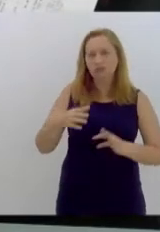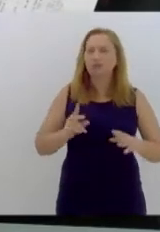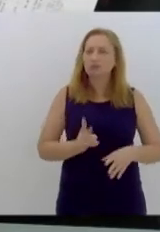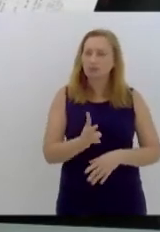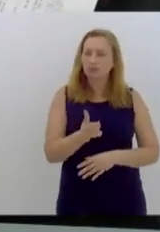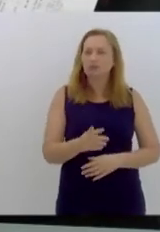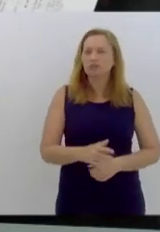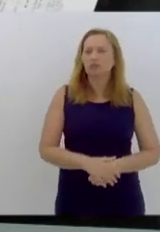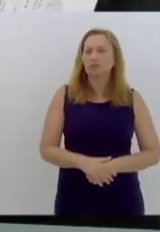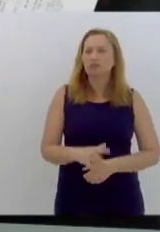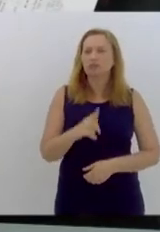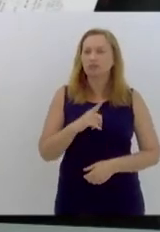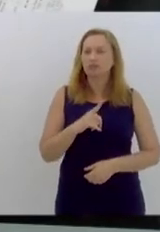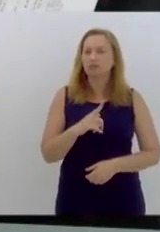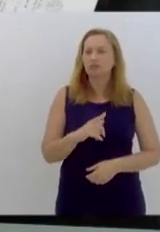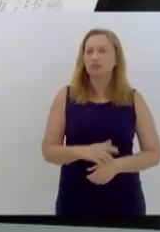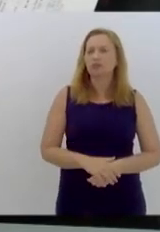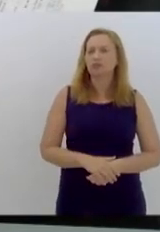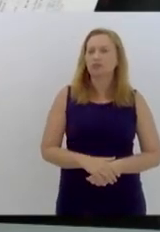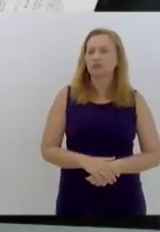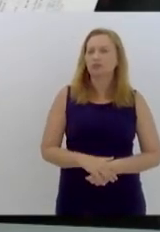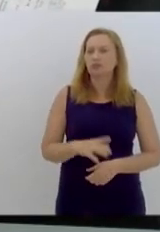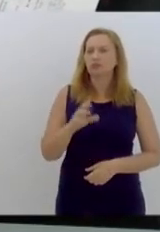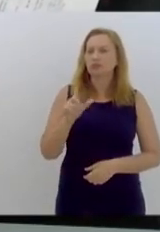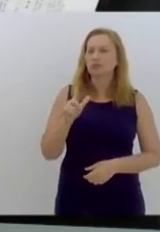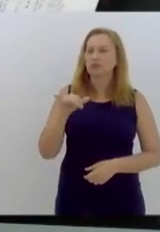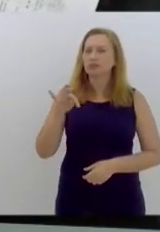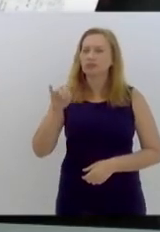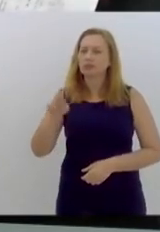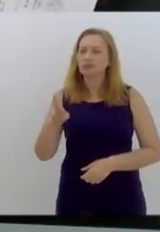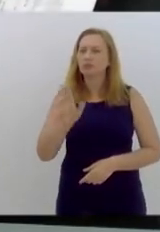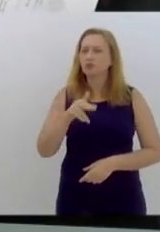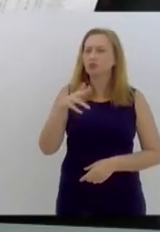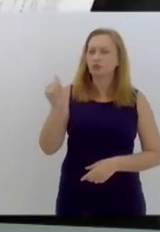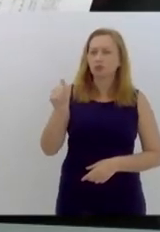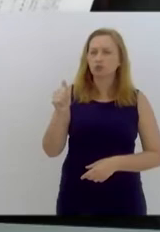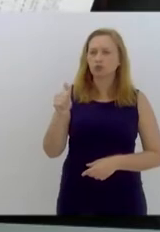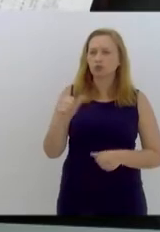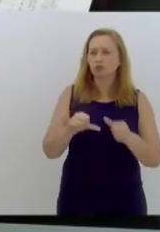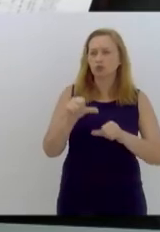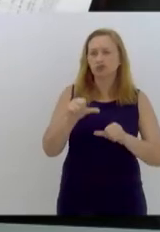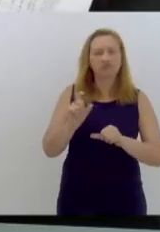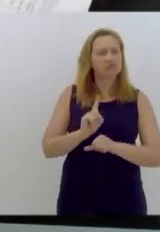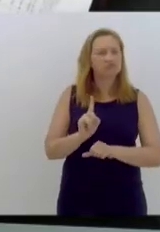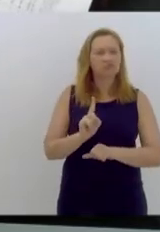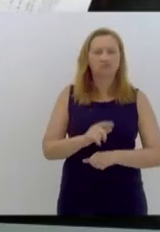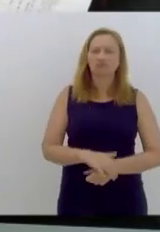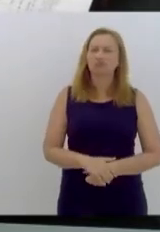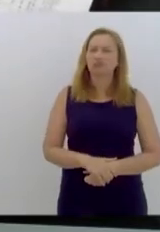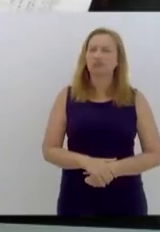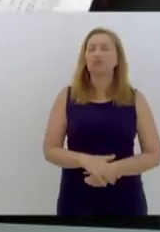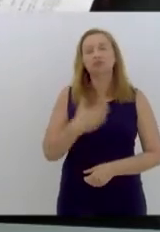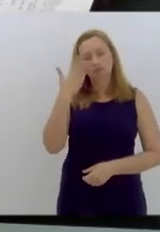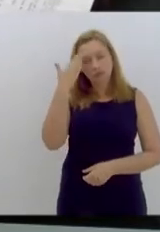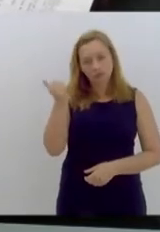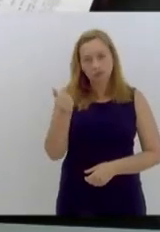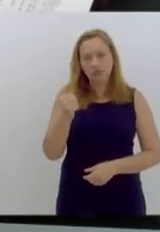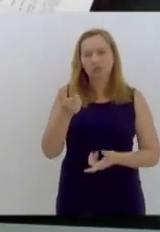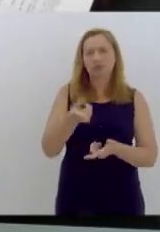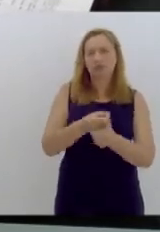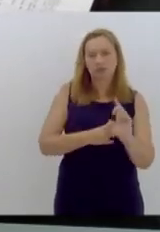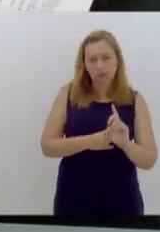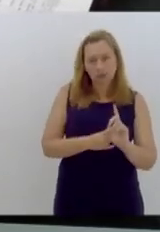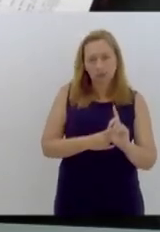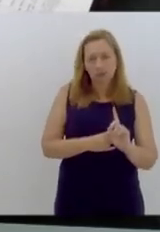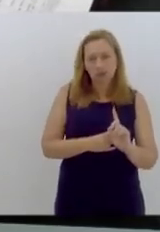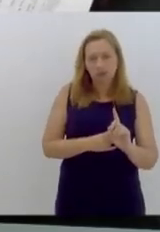uma liminar na justiça, nunca é retroativo. Nunca é. Eu sei que a dívida para